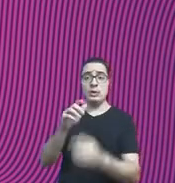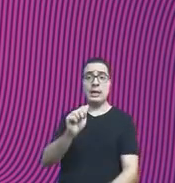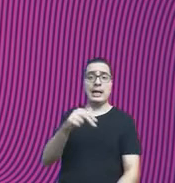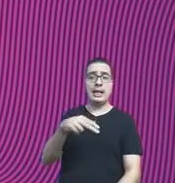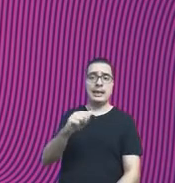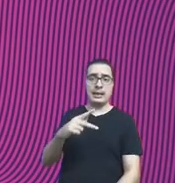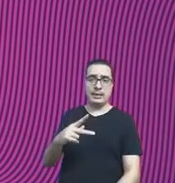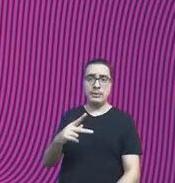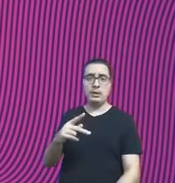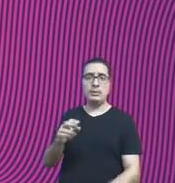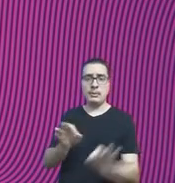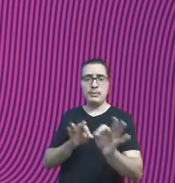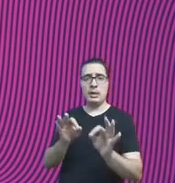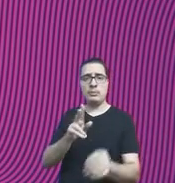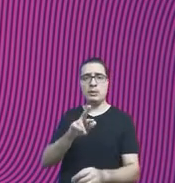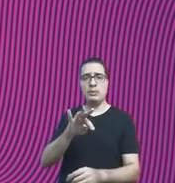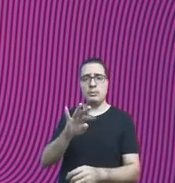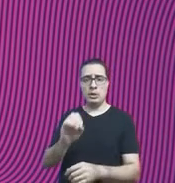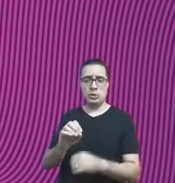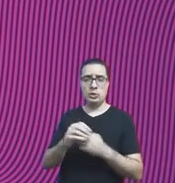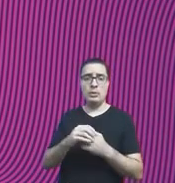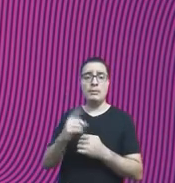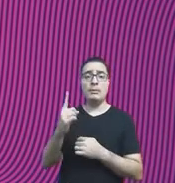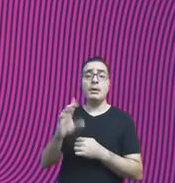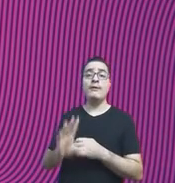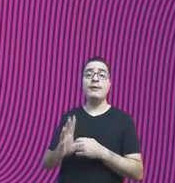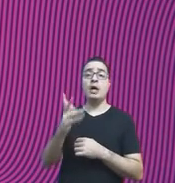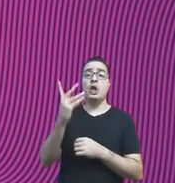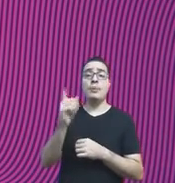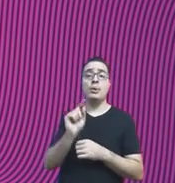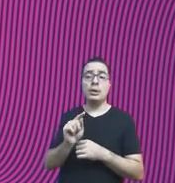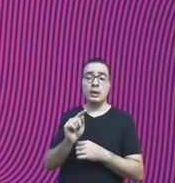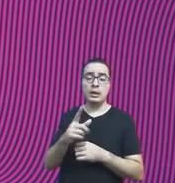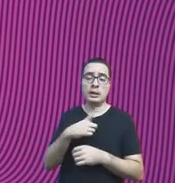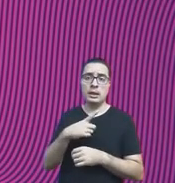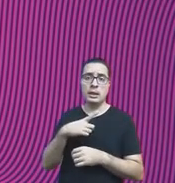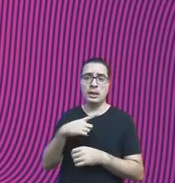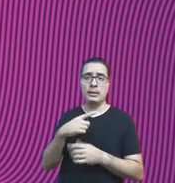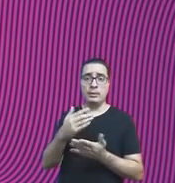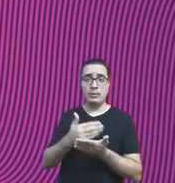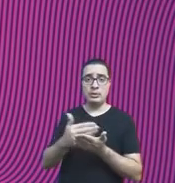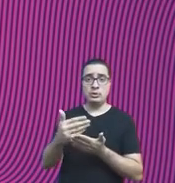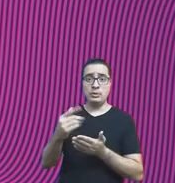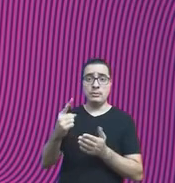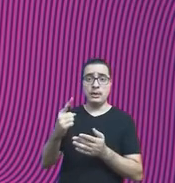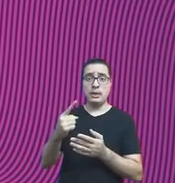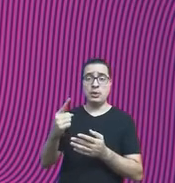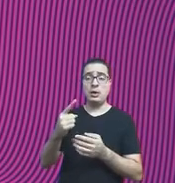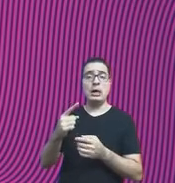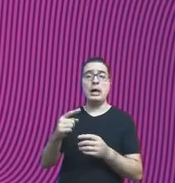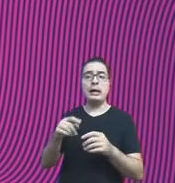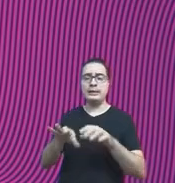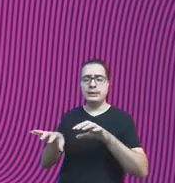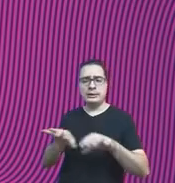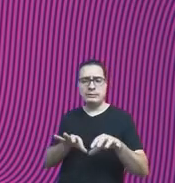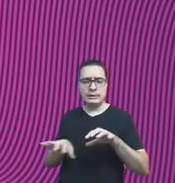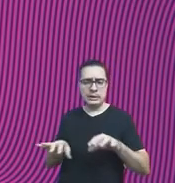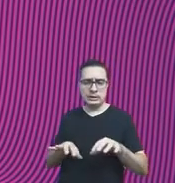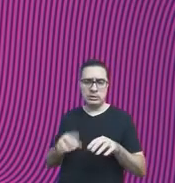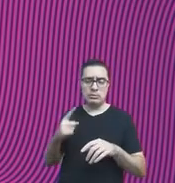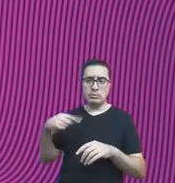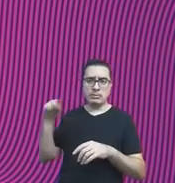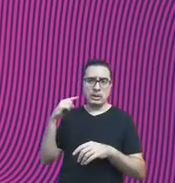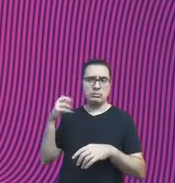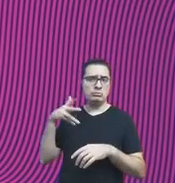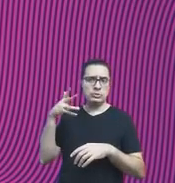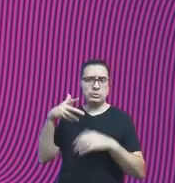Brito. Primeiro fenômeno, a gente tem, e o Marco mencionou no painel anterior, a questão da fragmentação, né? Então, e a fragmentação